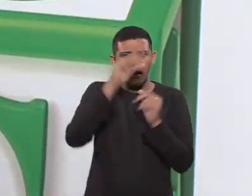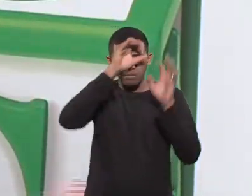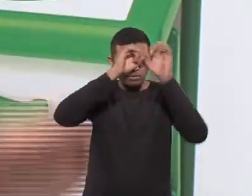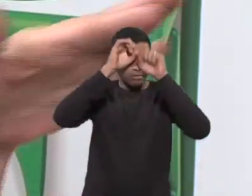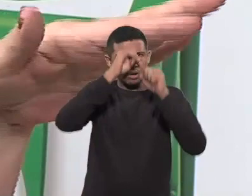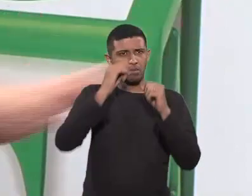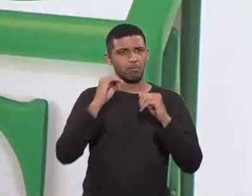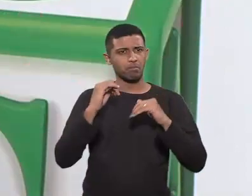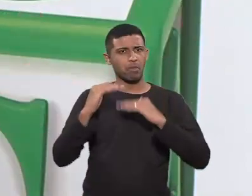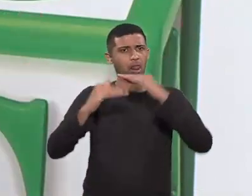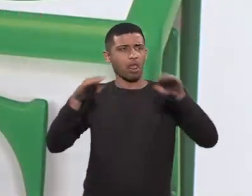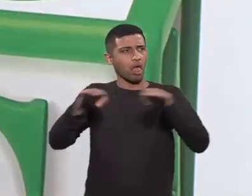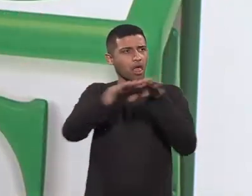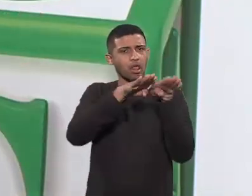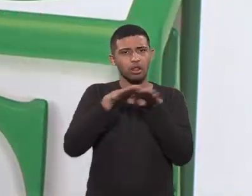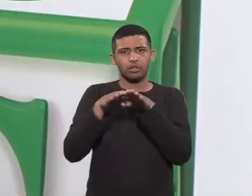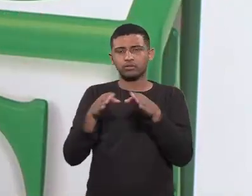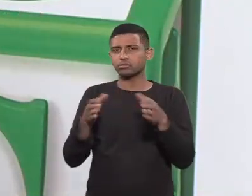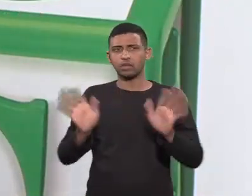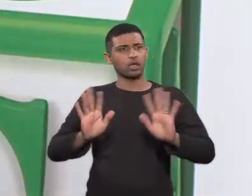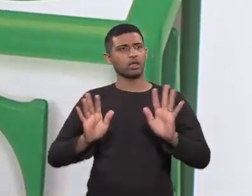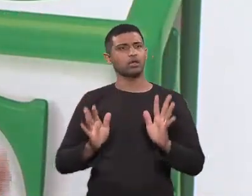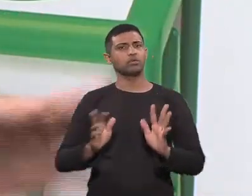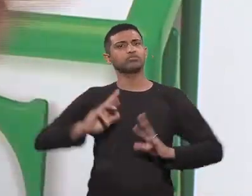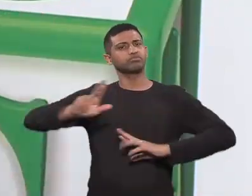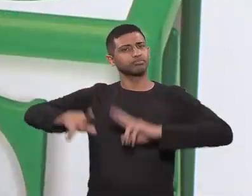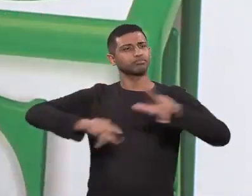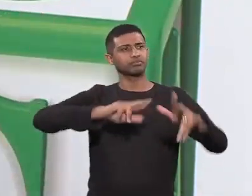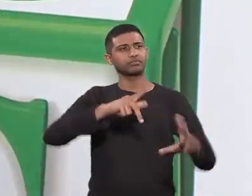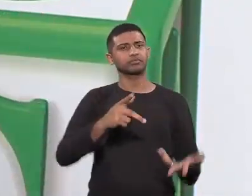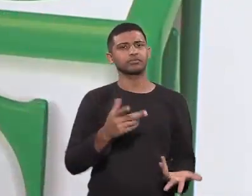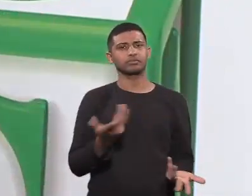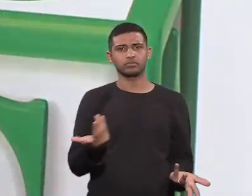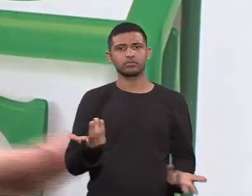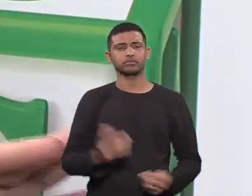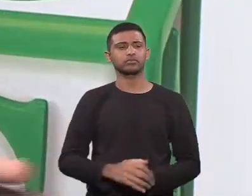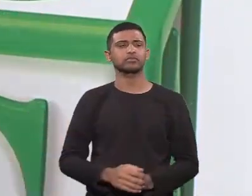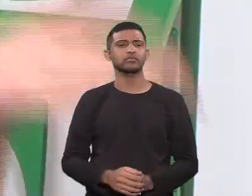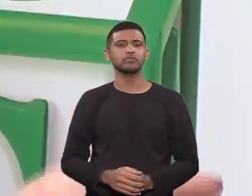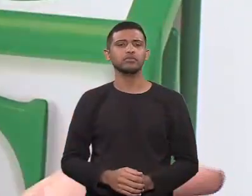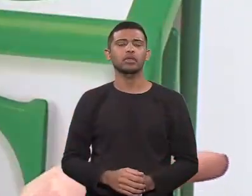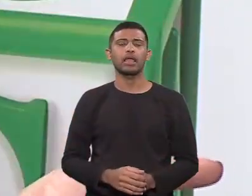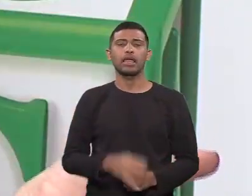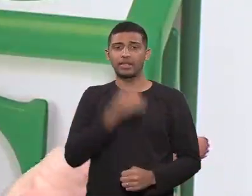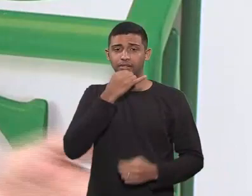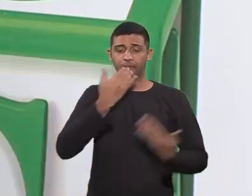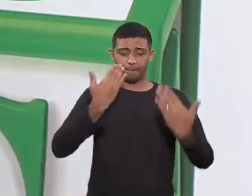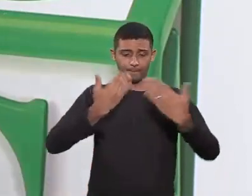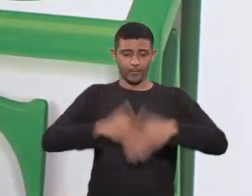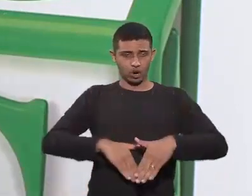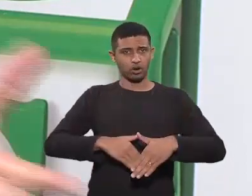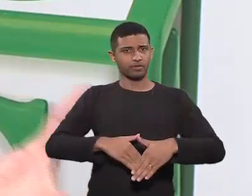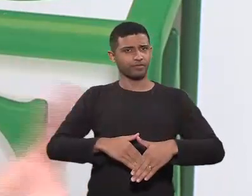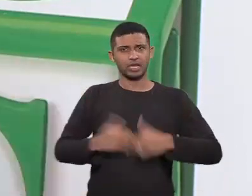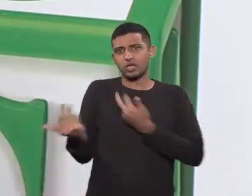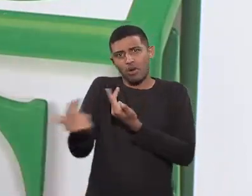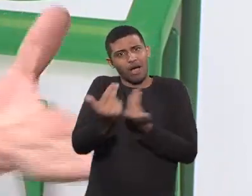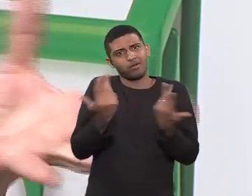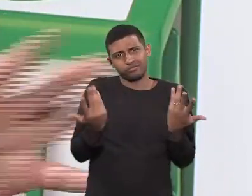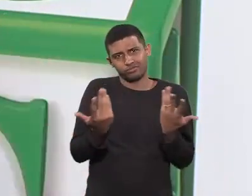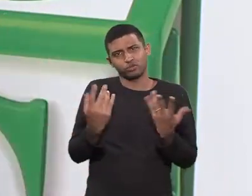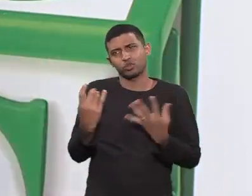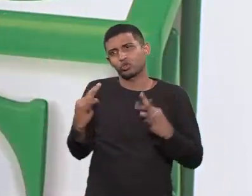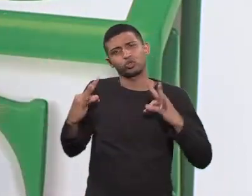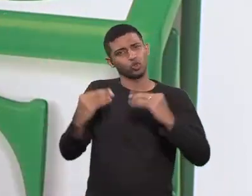igual, ninguém pode ser, não é homogêneo, né? Você não pode dar uma coisa que seja homogênea. Nas avaliações, elas são homogêneas, não